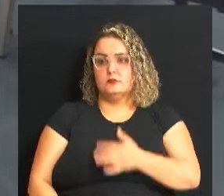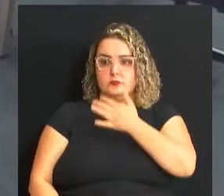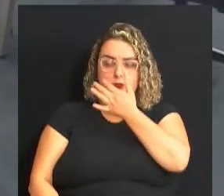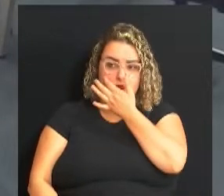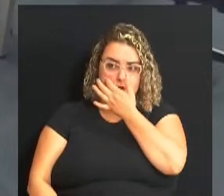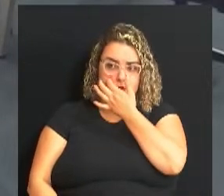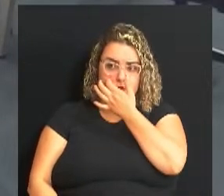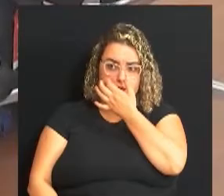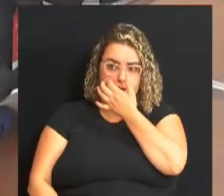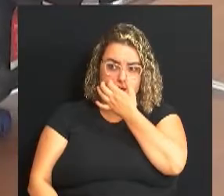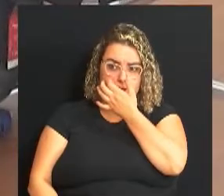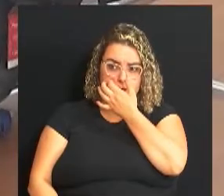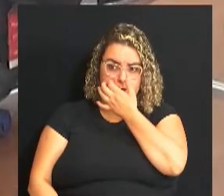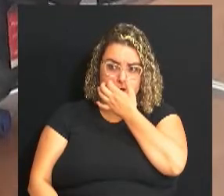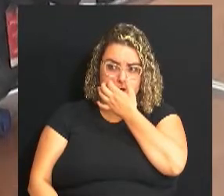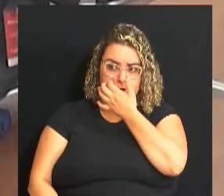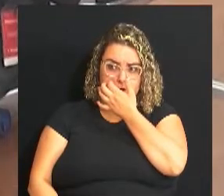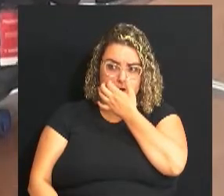Obrigado.